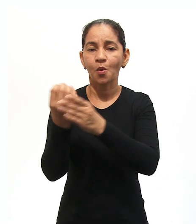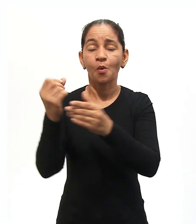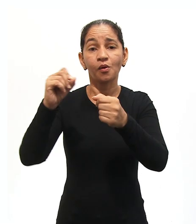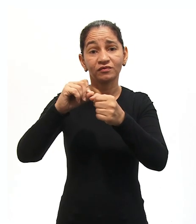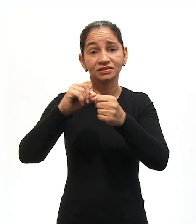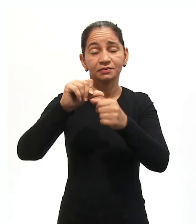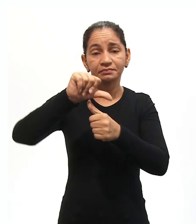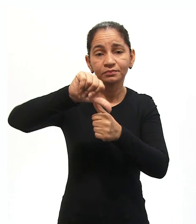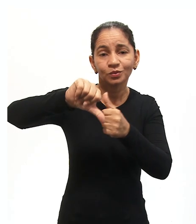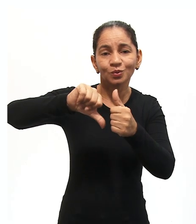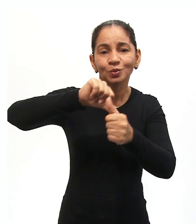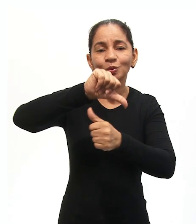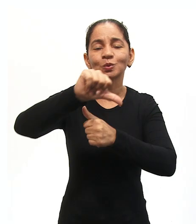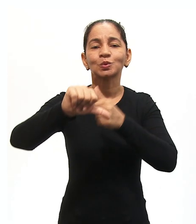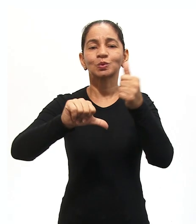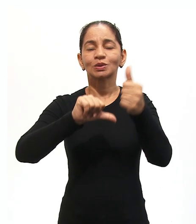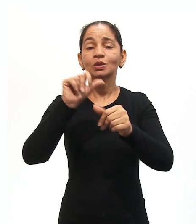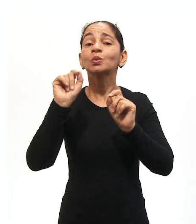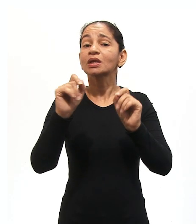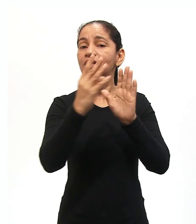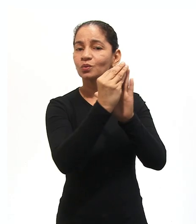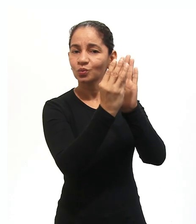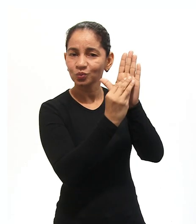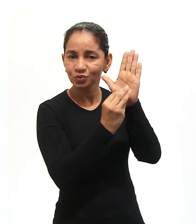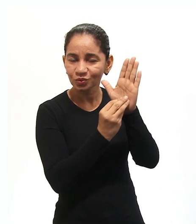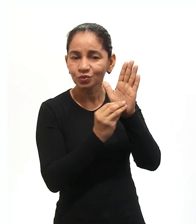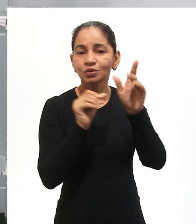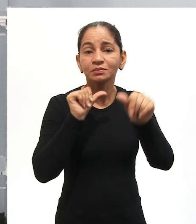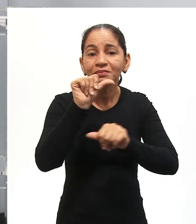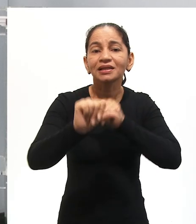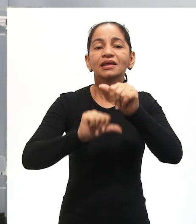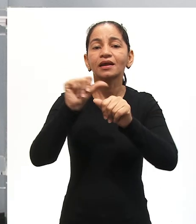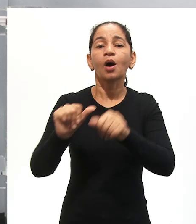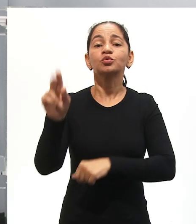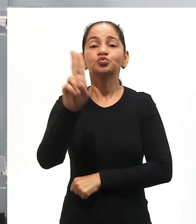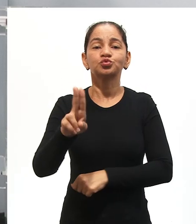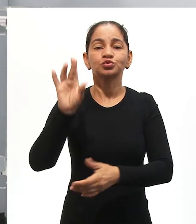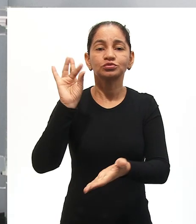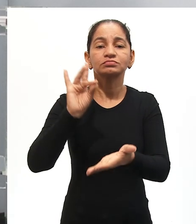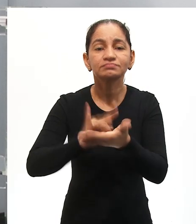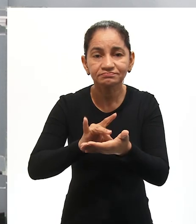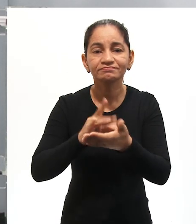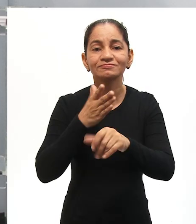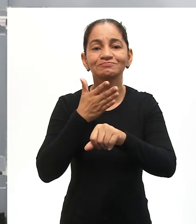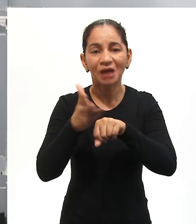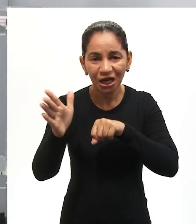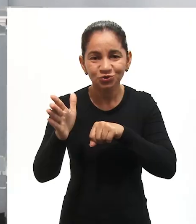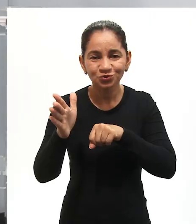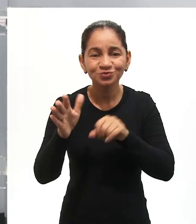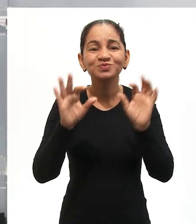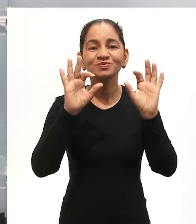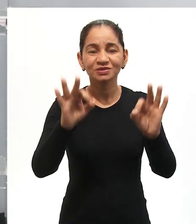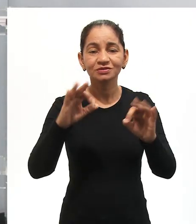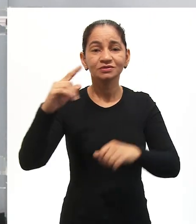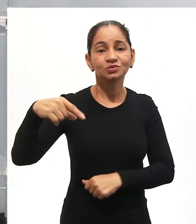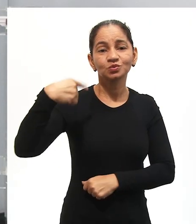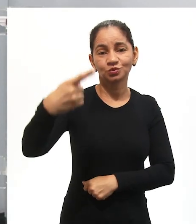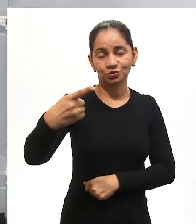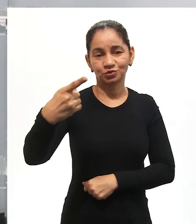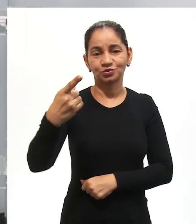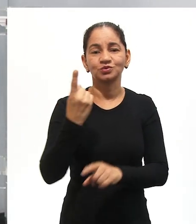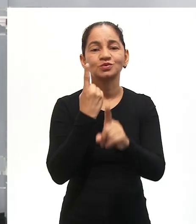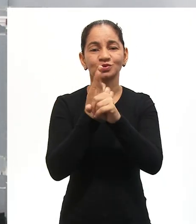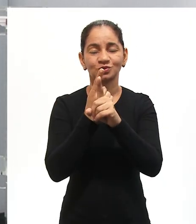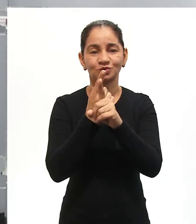transformando o conteúdo em orientação ativa. Então, esse é o propósito que nós vamos desenvolver no próximo